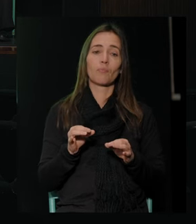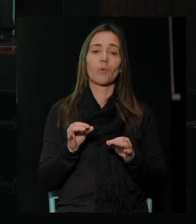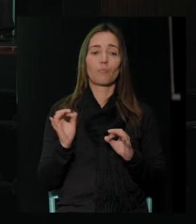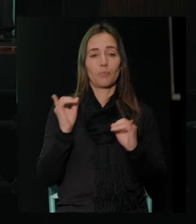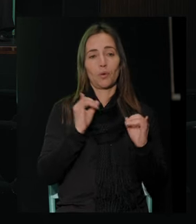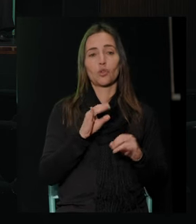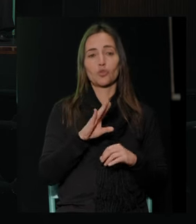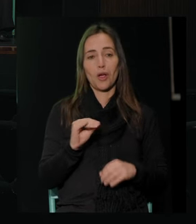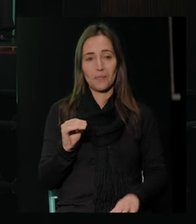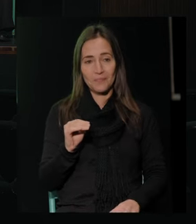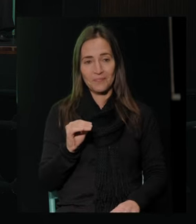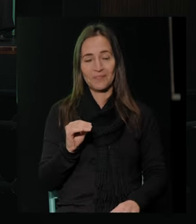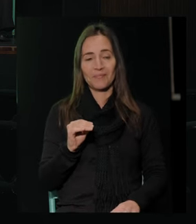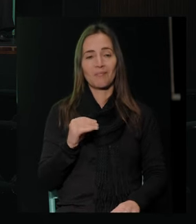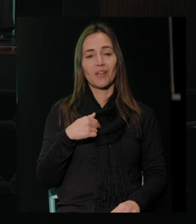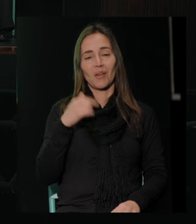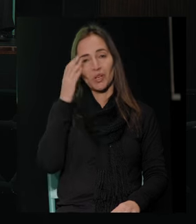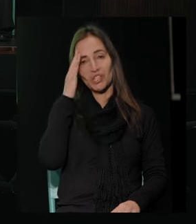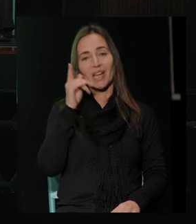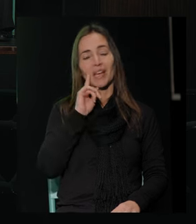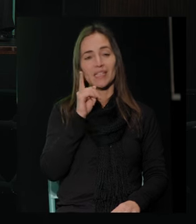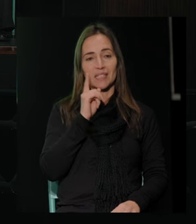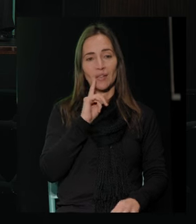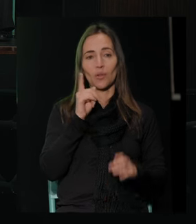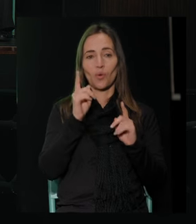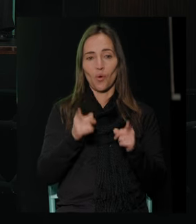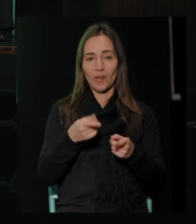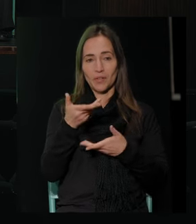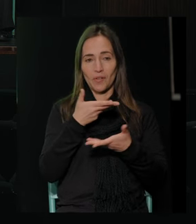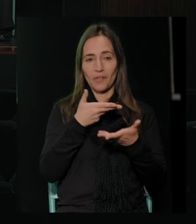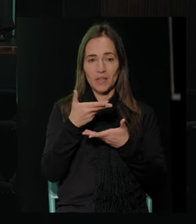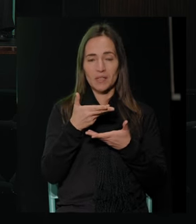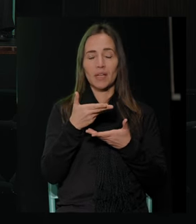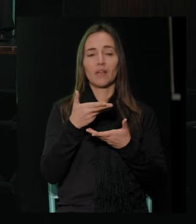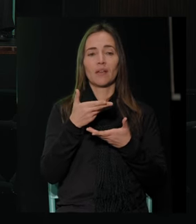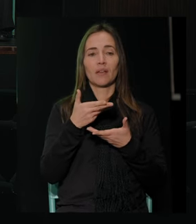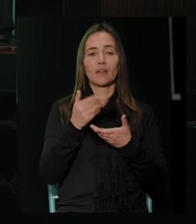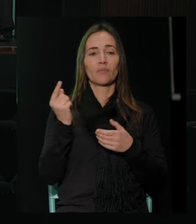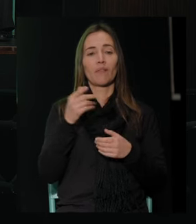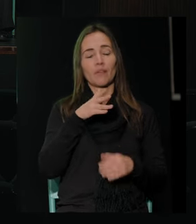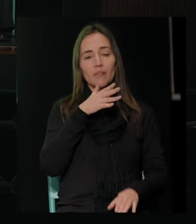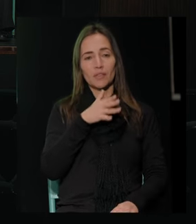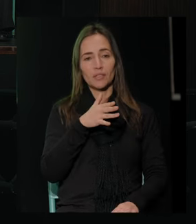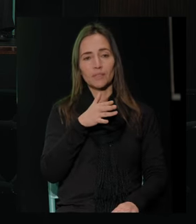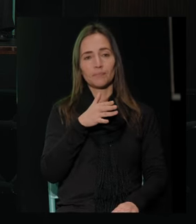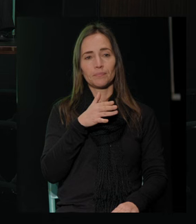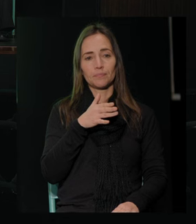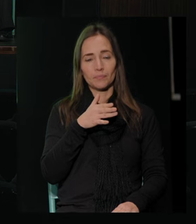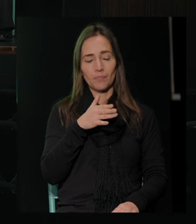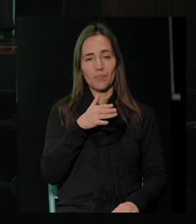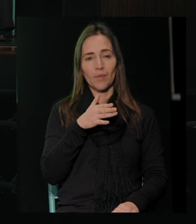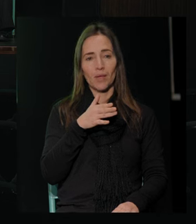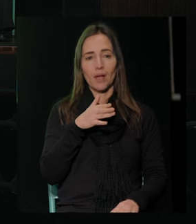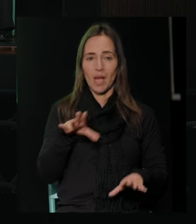para o João, eu achei engraçado no início da conversa, quando estava a dizer que, no